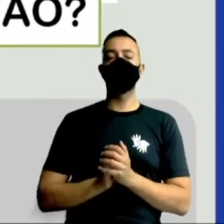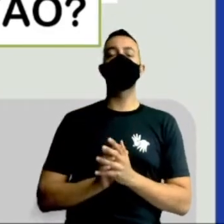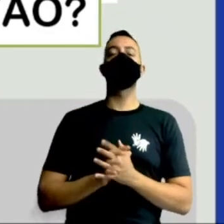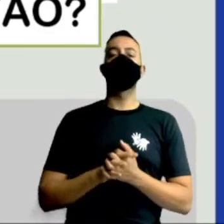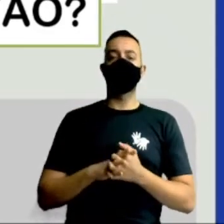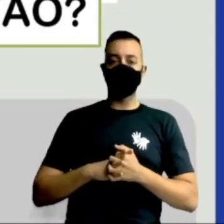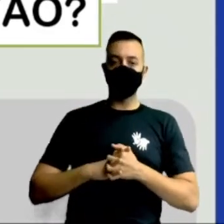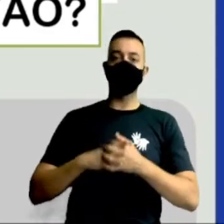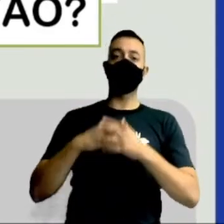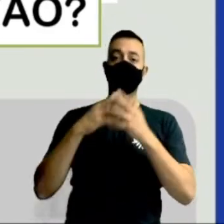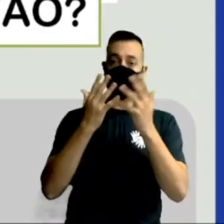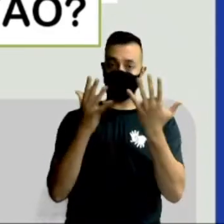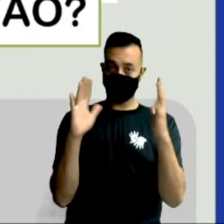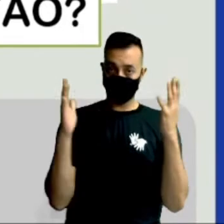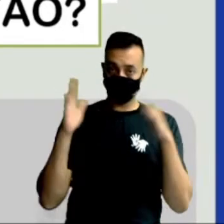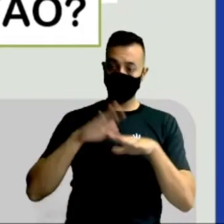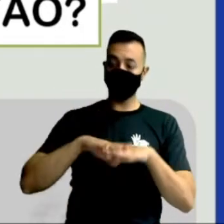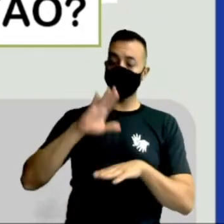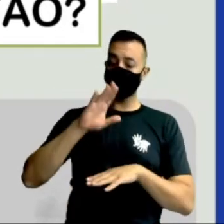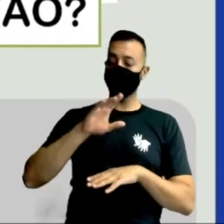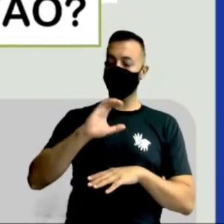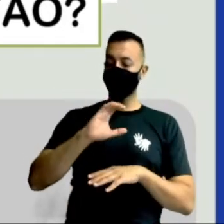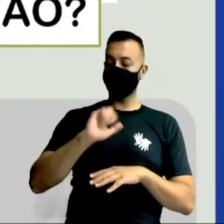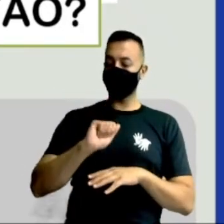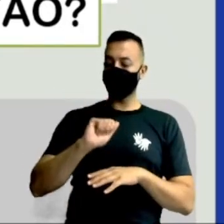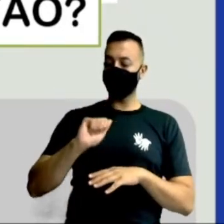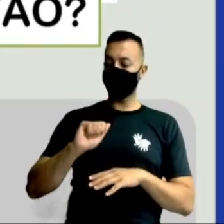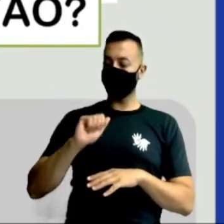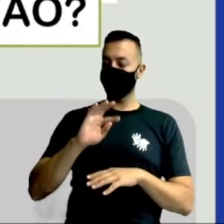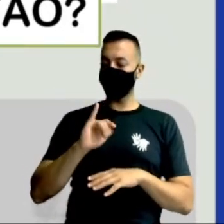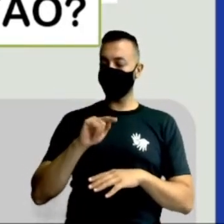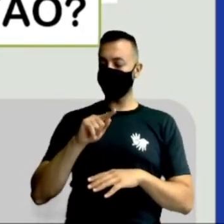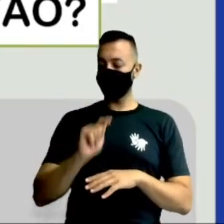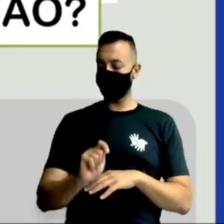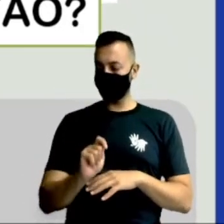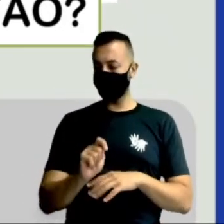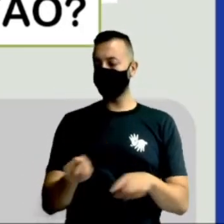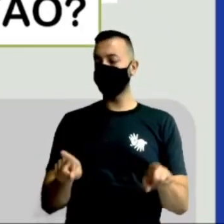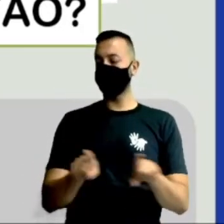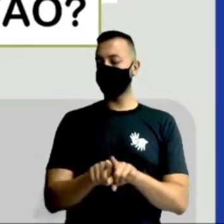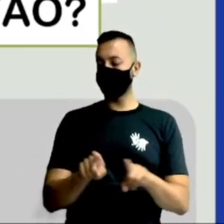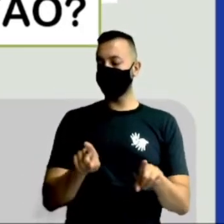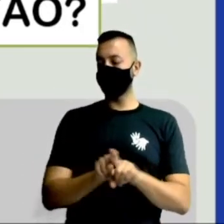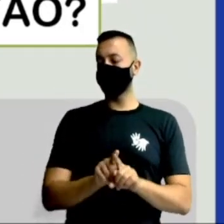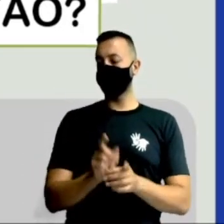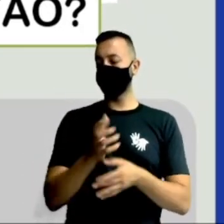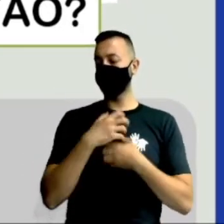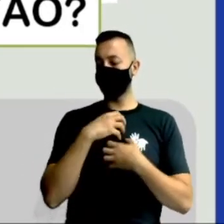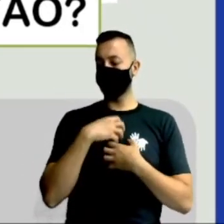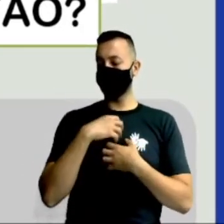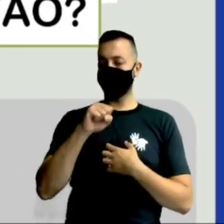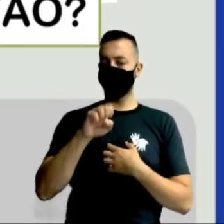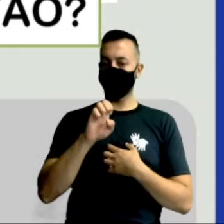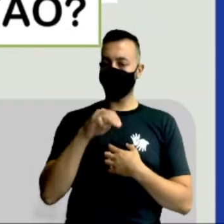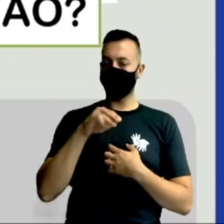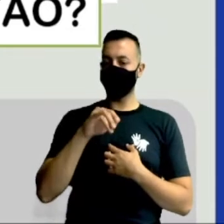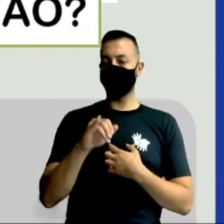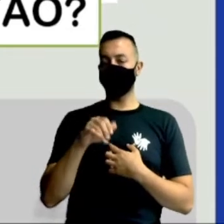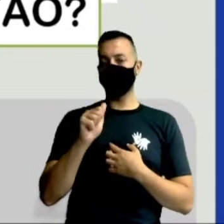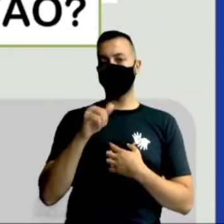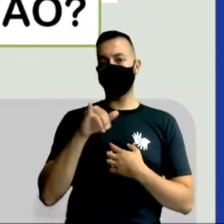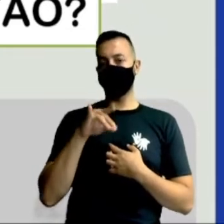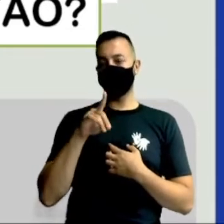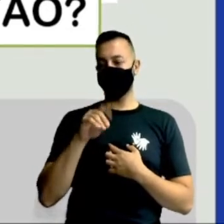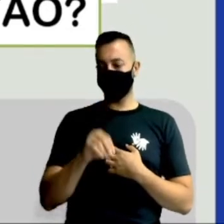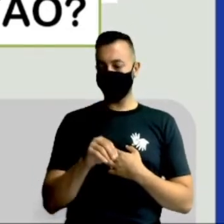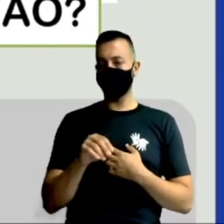vegetação predominante é a caatinga, o clima também é semiárido. As maiores cidades dessa região